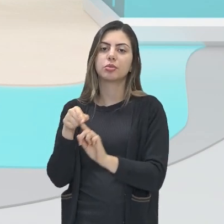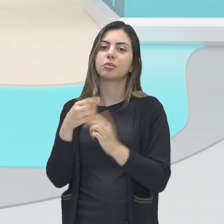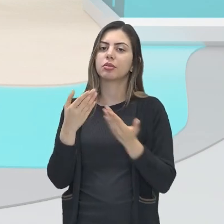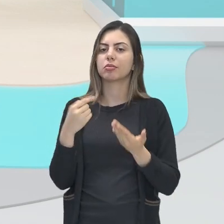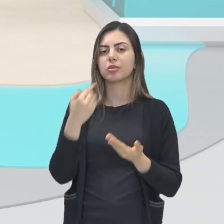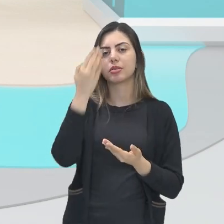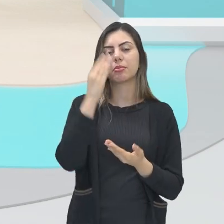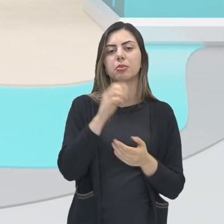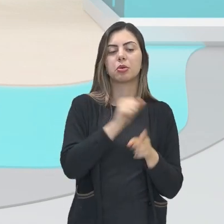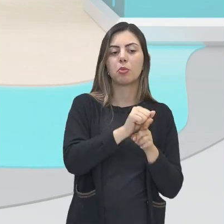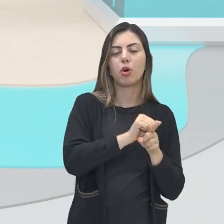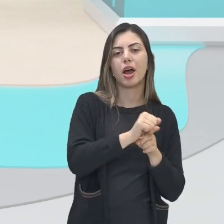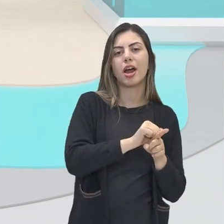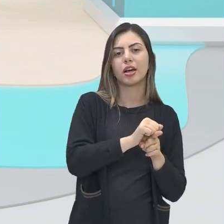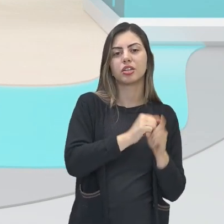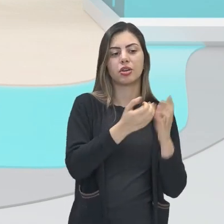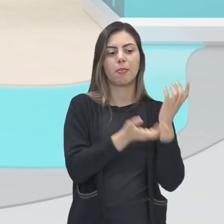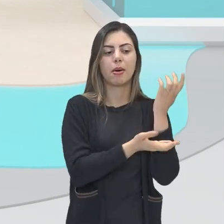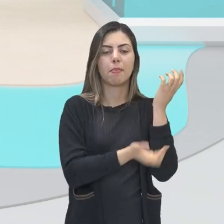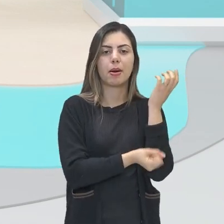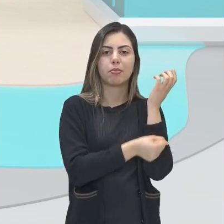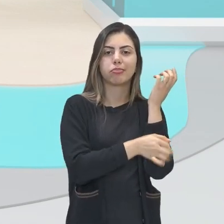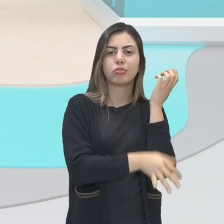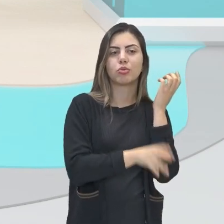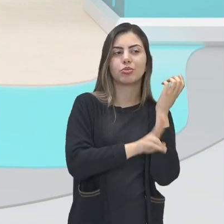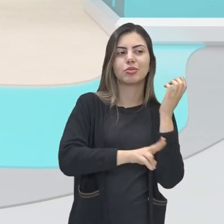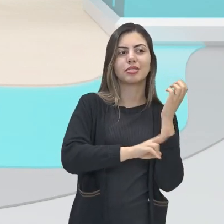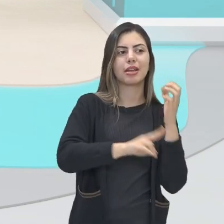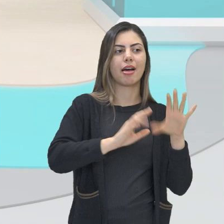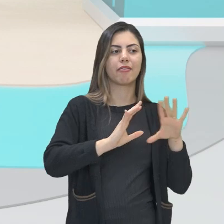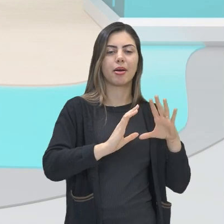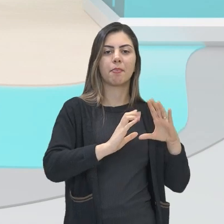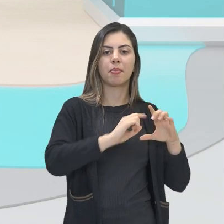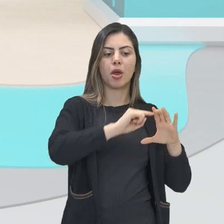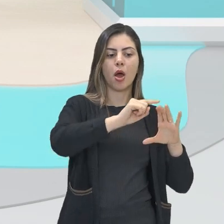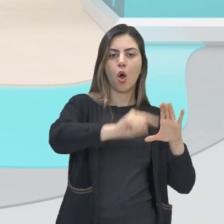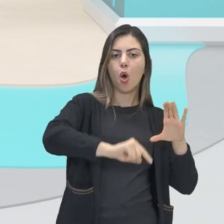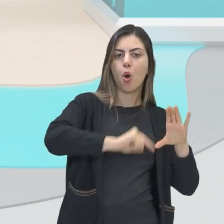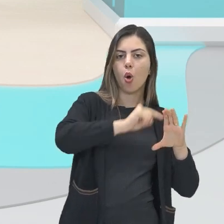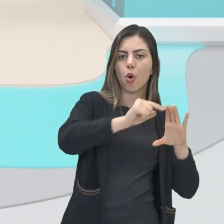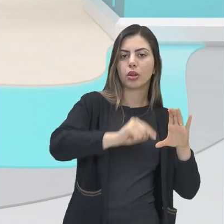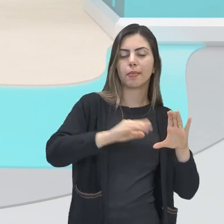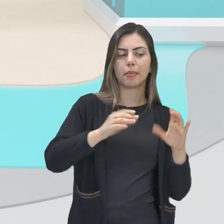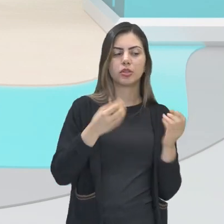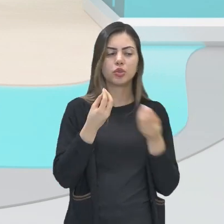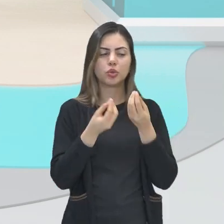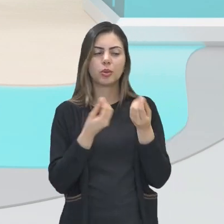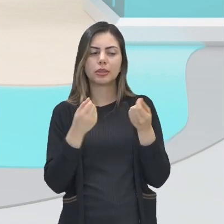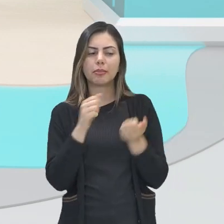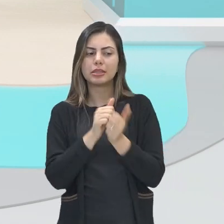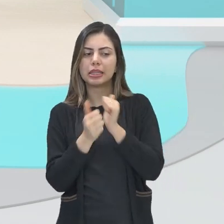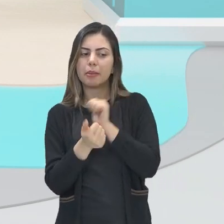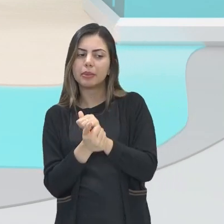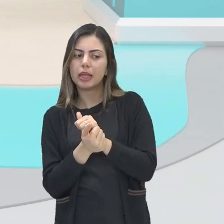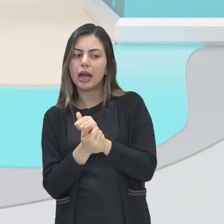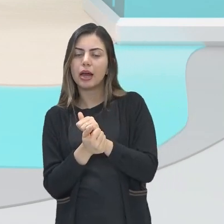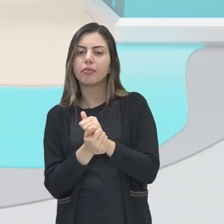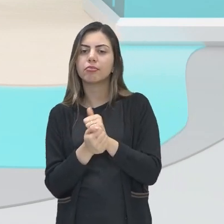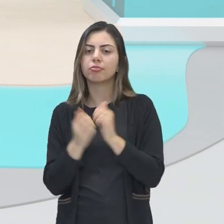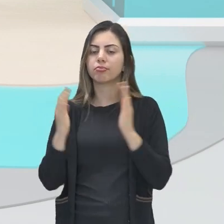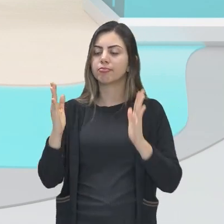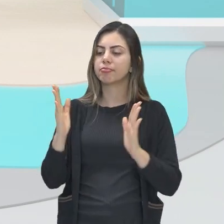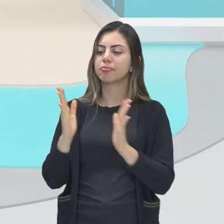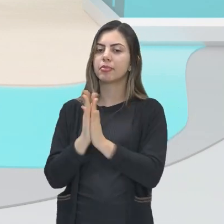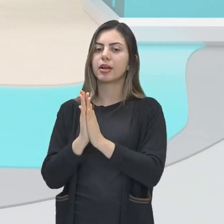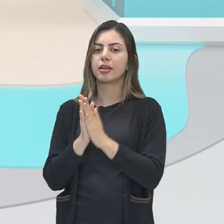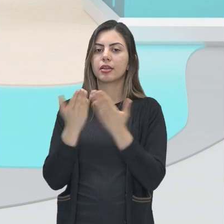além de outras coisas. Eles pensaram, vamos colocar uma camadinha aqui de borracha nessa raquete, bora ver como é que fica. Aí eles perceberam que quando batia na